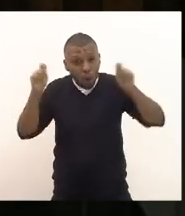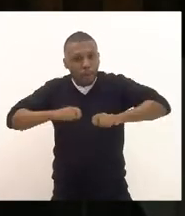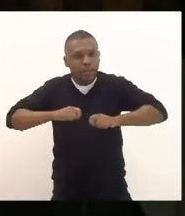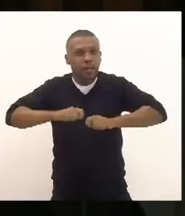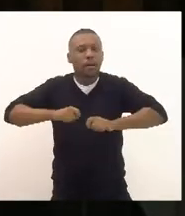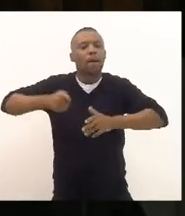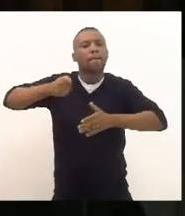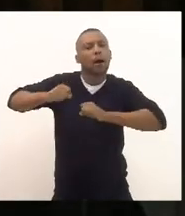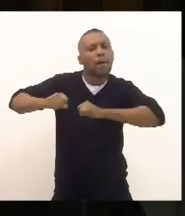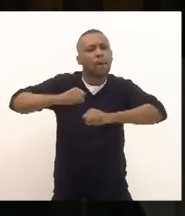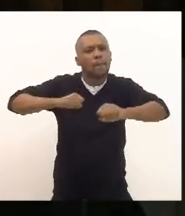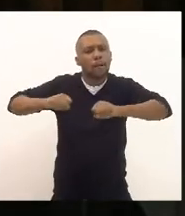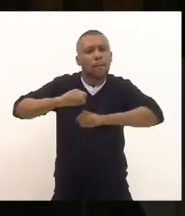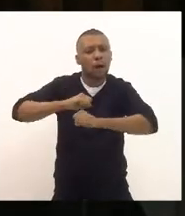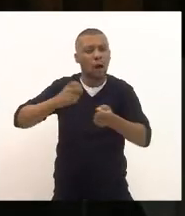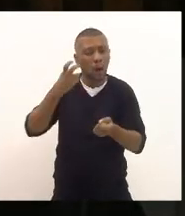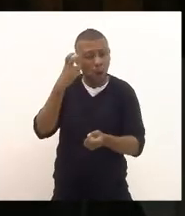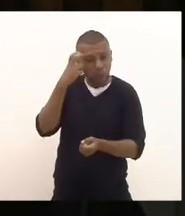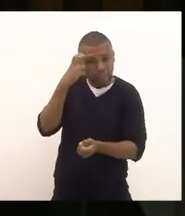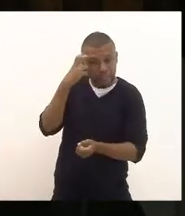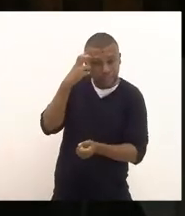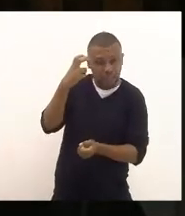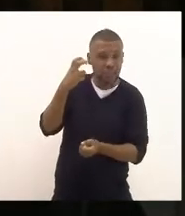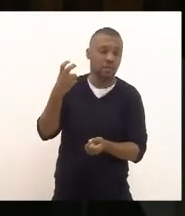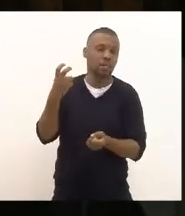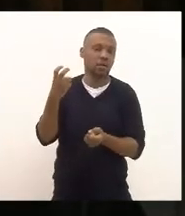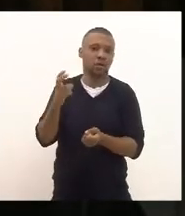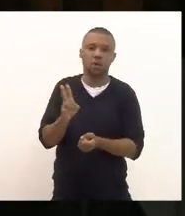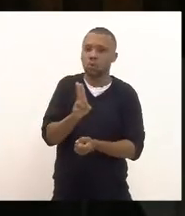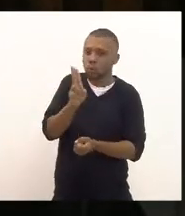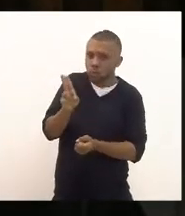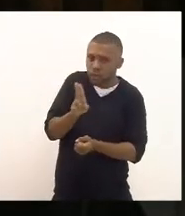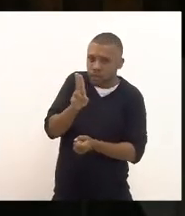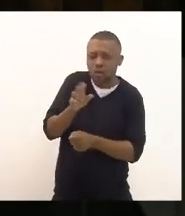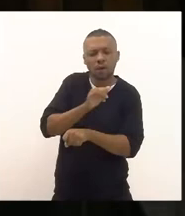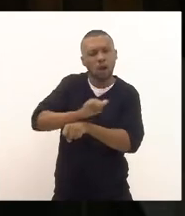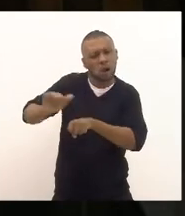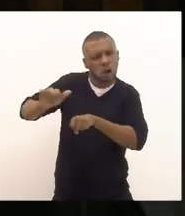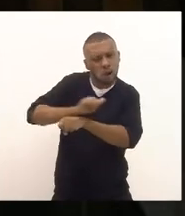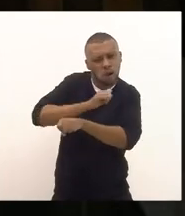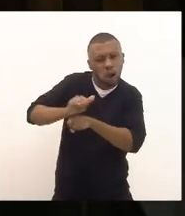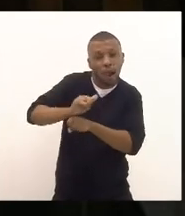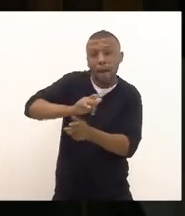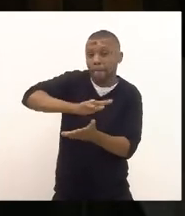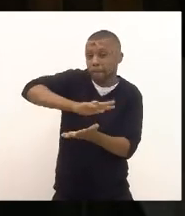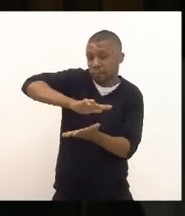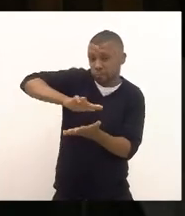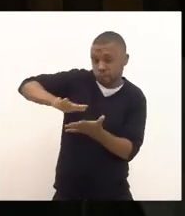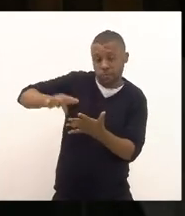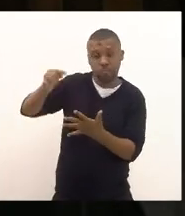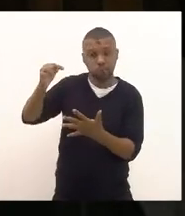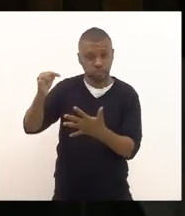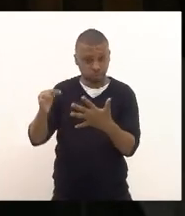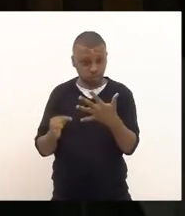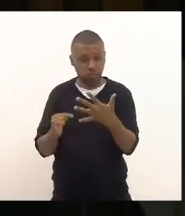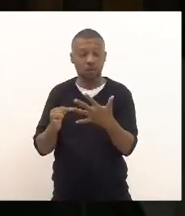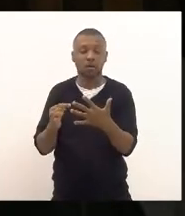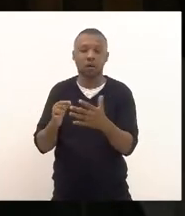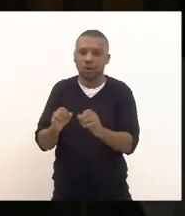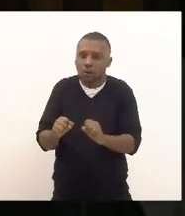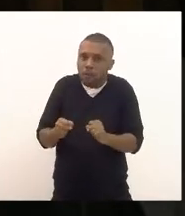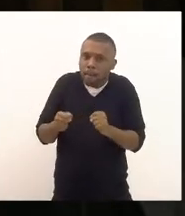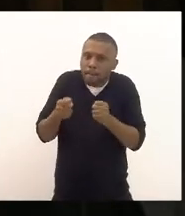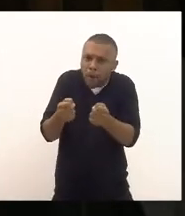tem que fazer com inteligência tem que fazer a usando as diferentes estratégias tem que fazer usando a